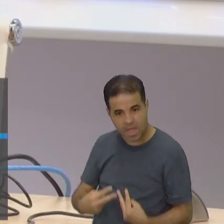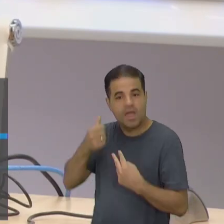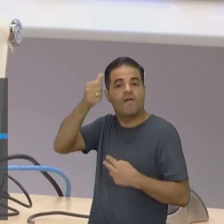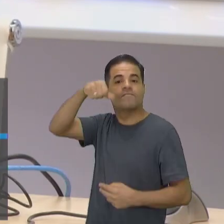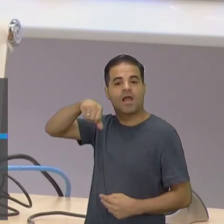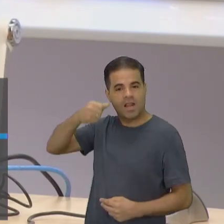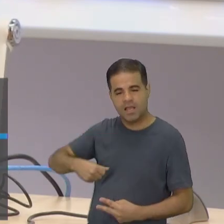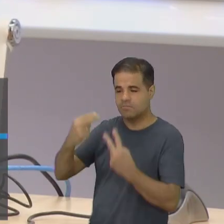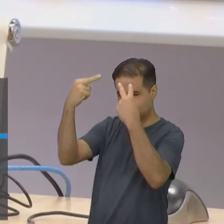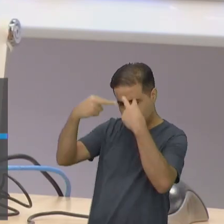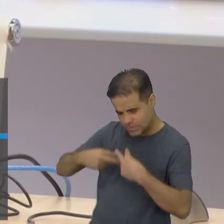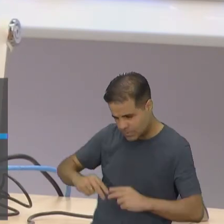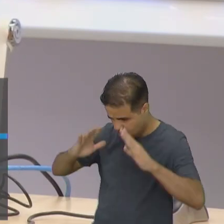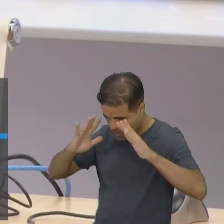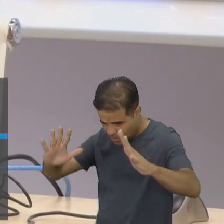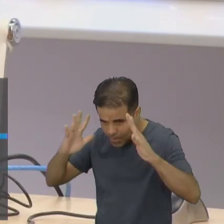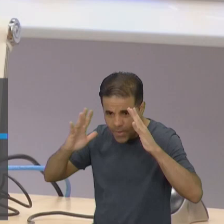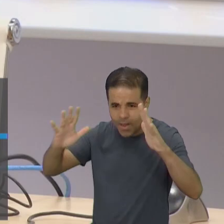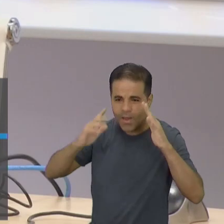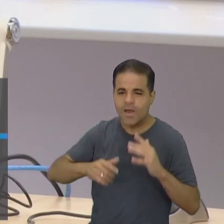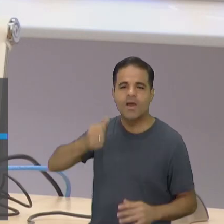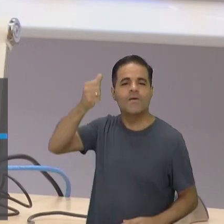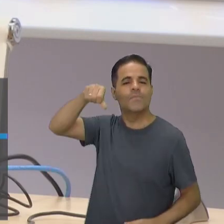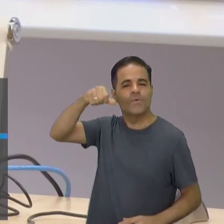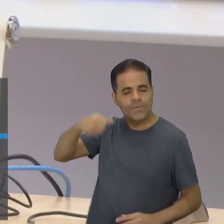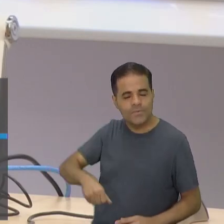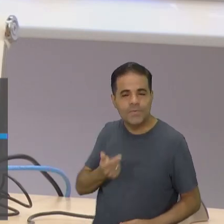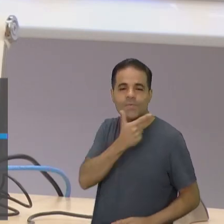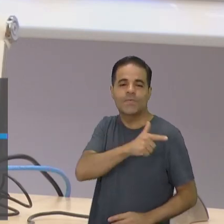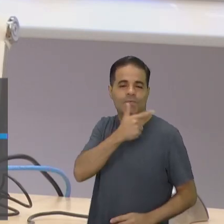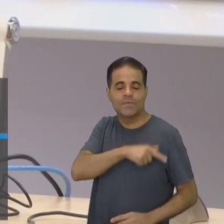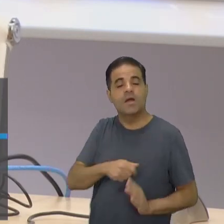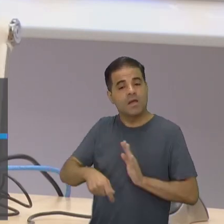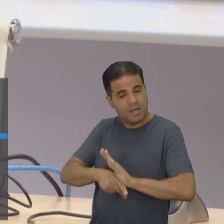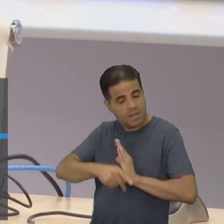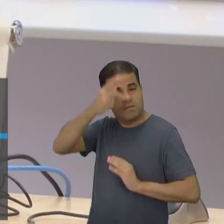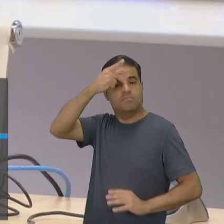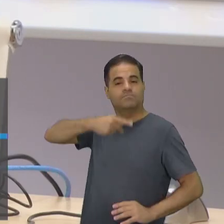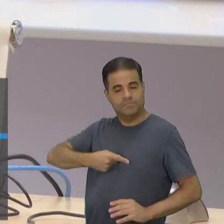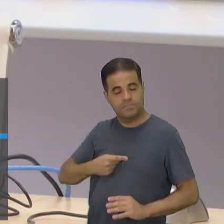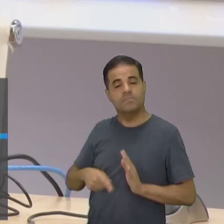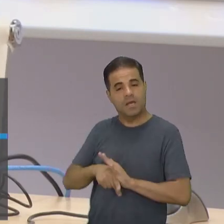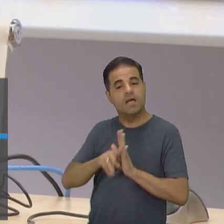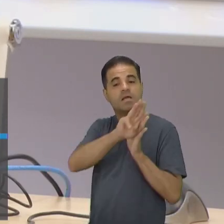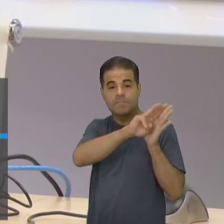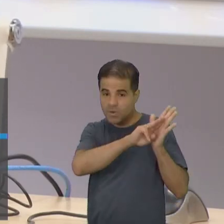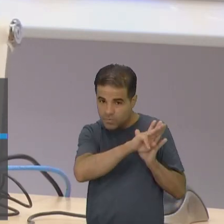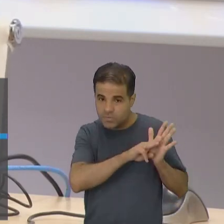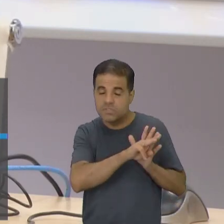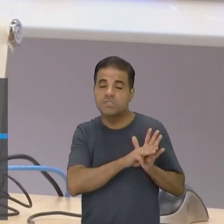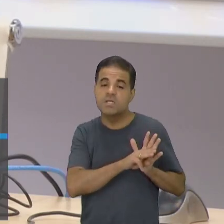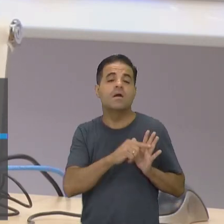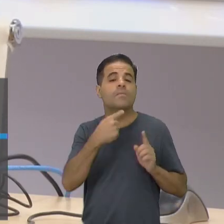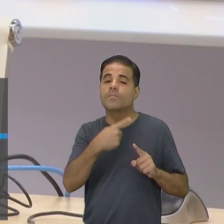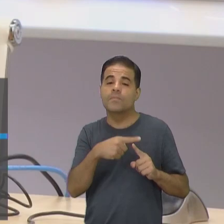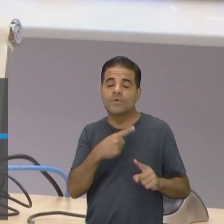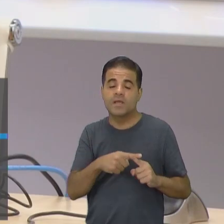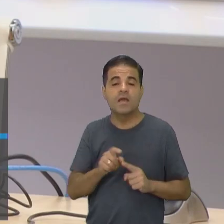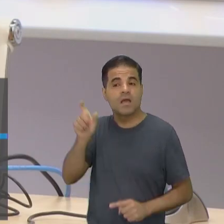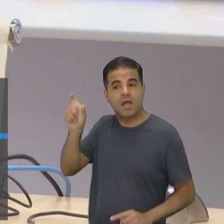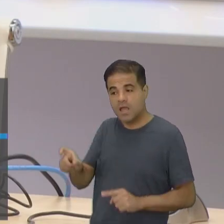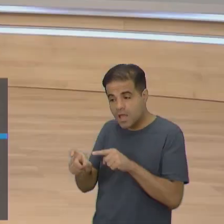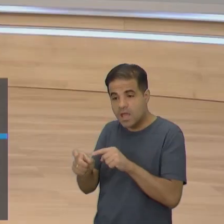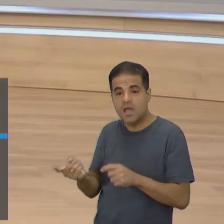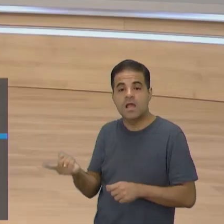se autoavaliar. Essa reflexão da autoavaliação também faz parte da metodologia ativa, porque o estudante